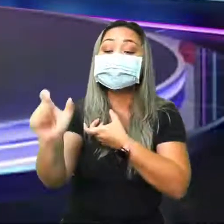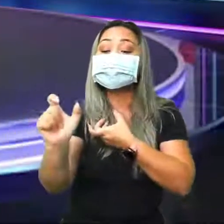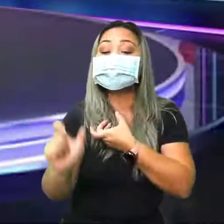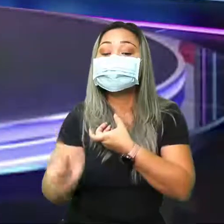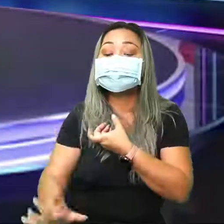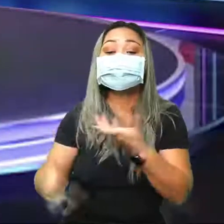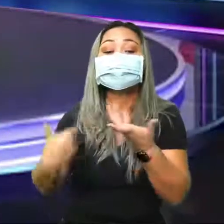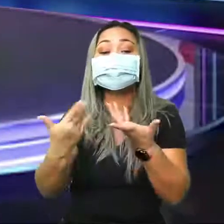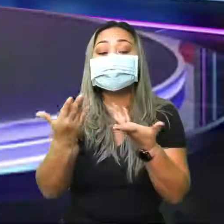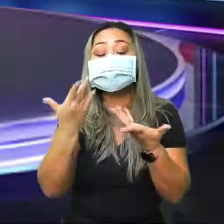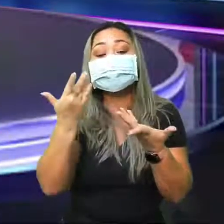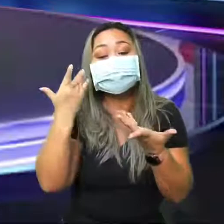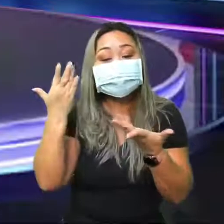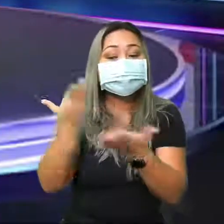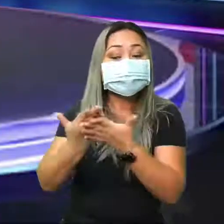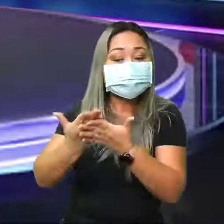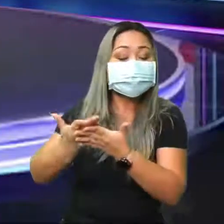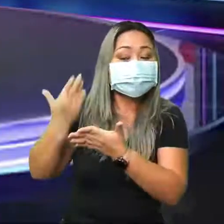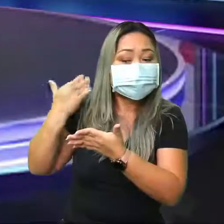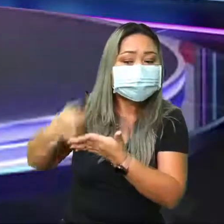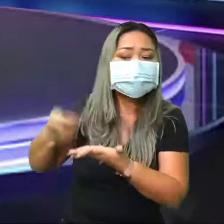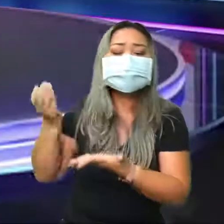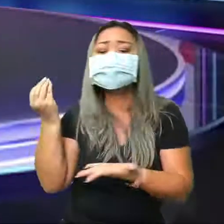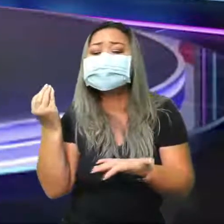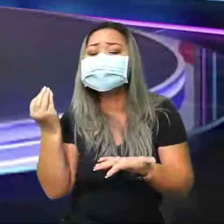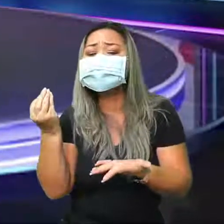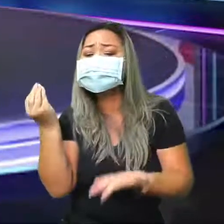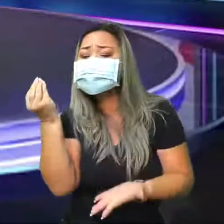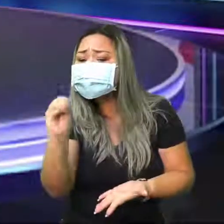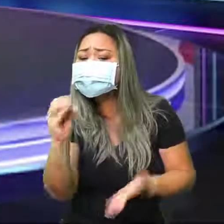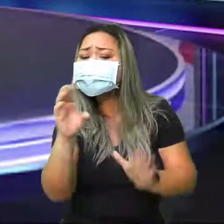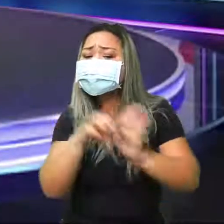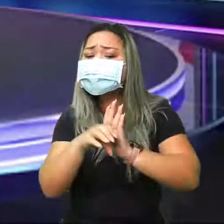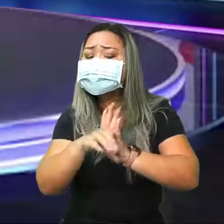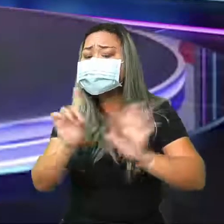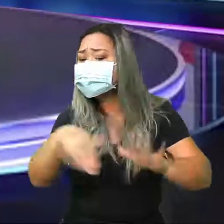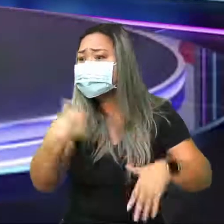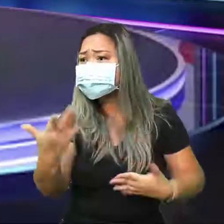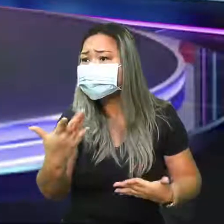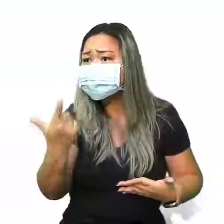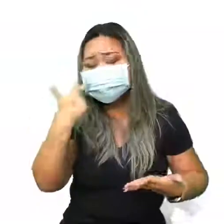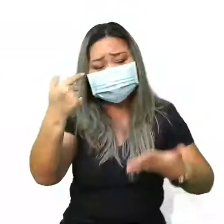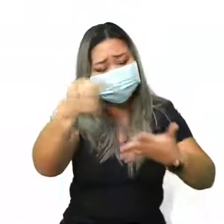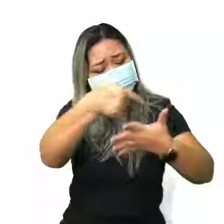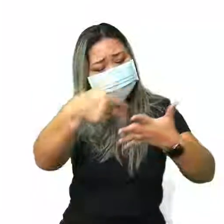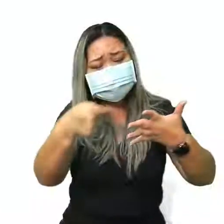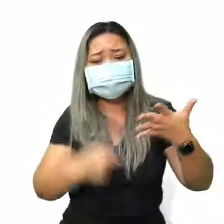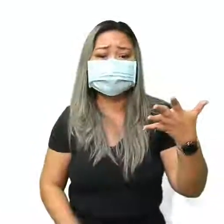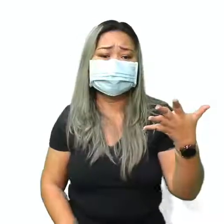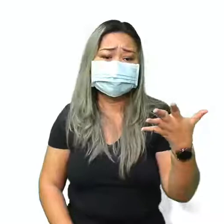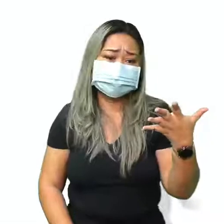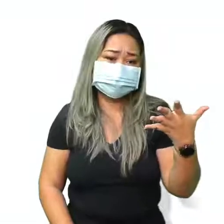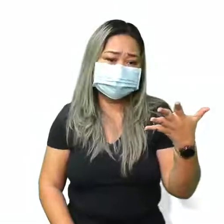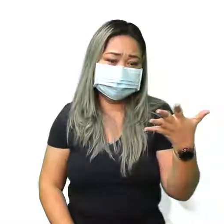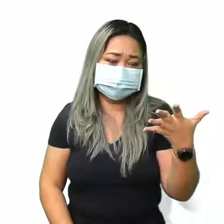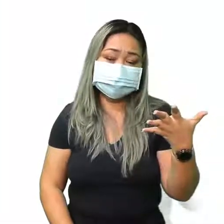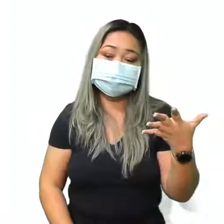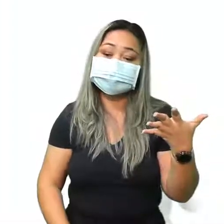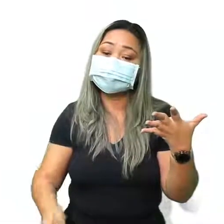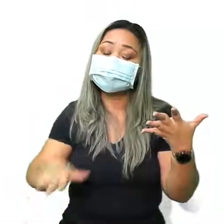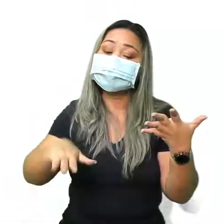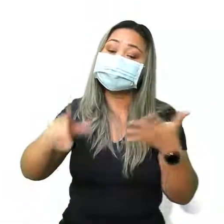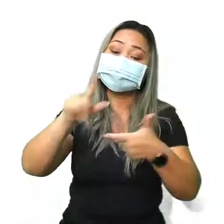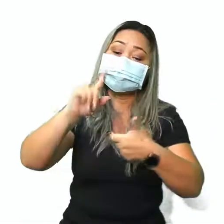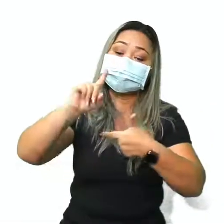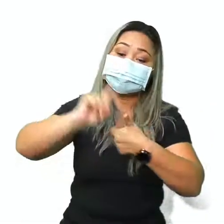encaixa? De tudo aquilo que a gente viu na aula anterior, onde ele se encaixa? Vamos lá para nossas alternativas?